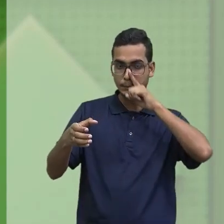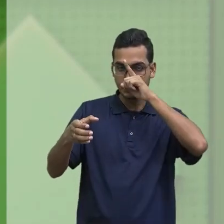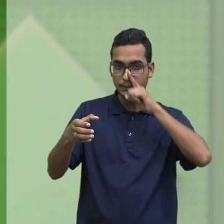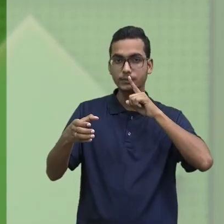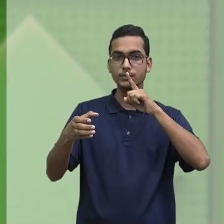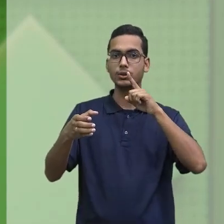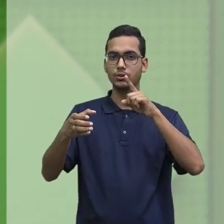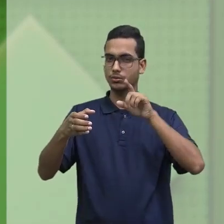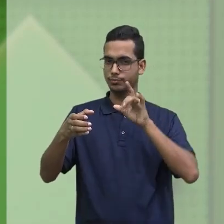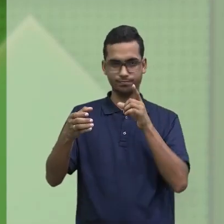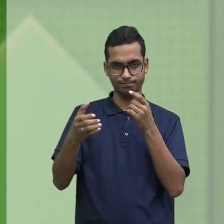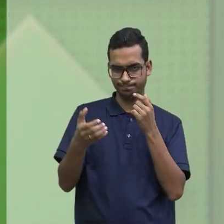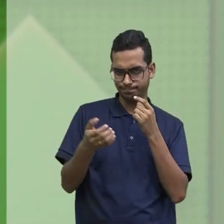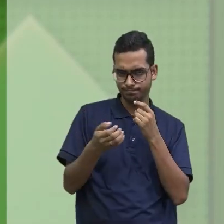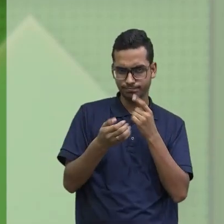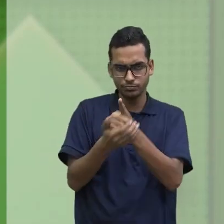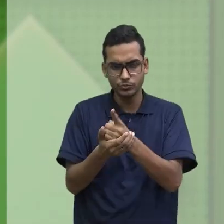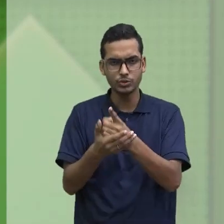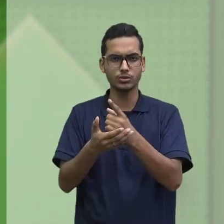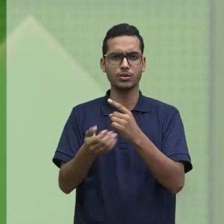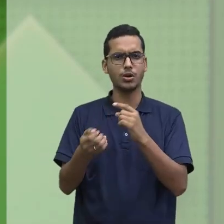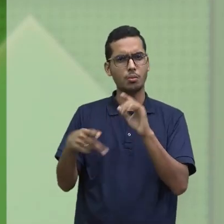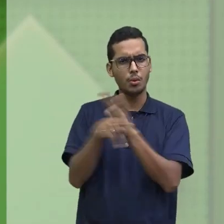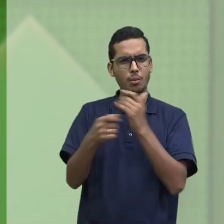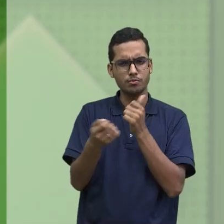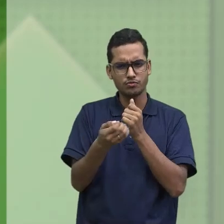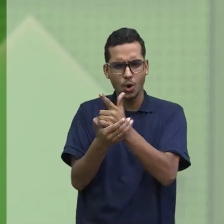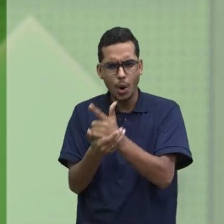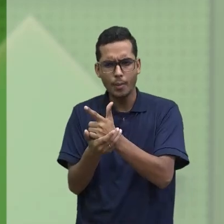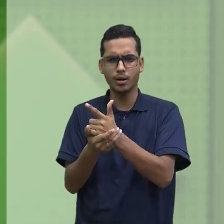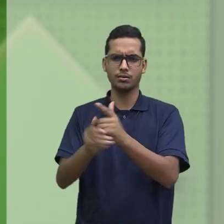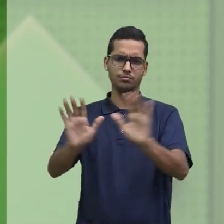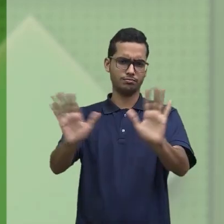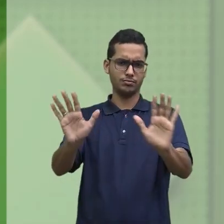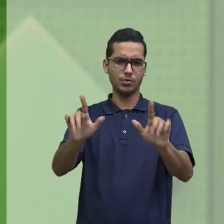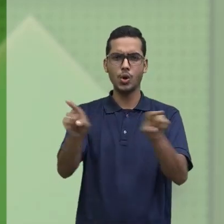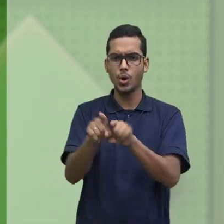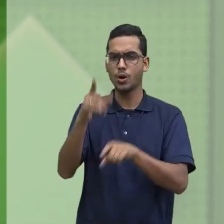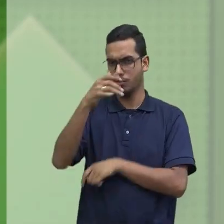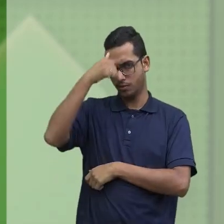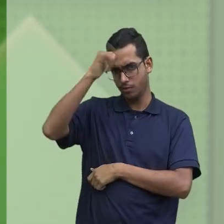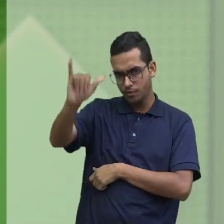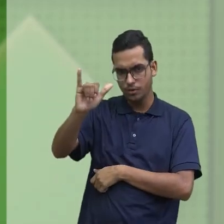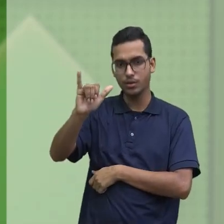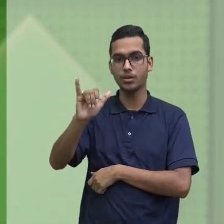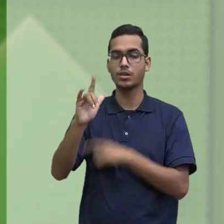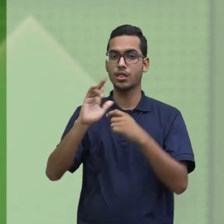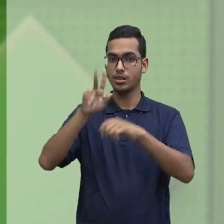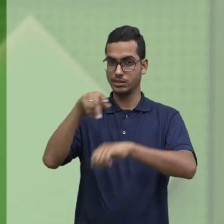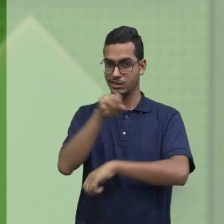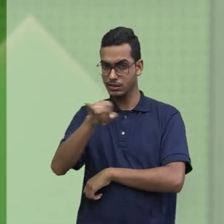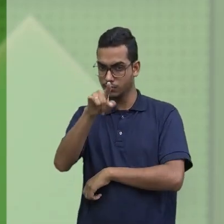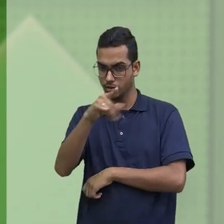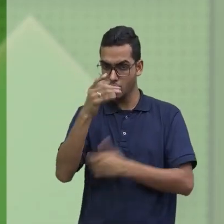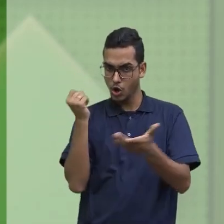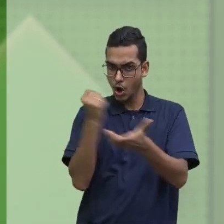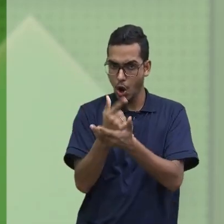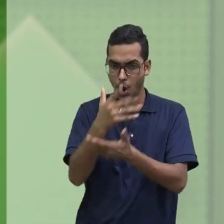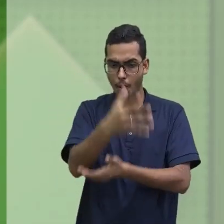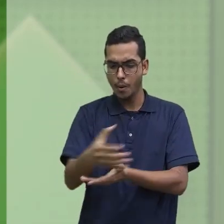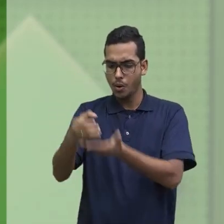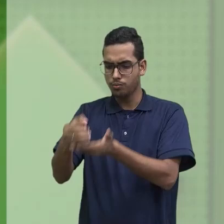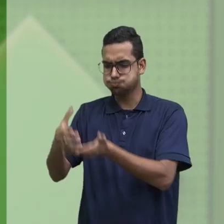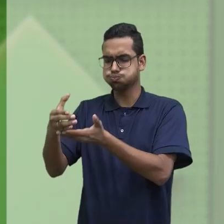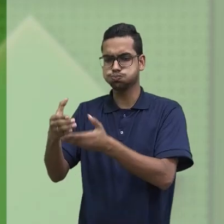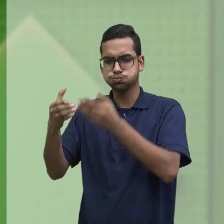E ela vai liberar toxinas naquele alimento. Se você consome, você pode adoecer gravemente e, infelizmente, né, o botulismo pode